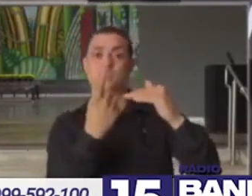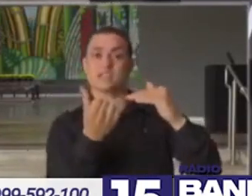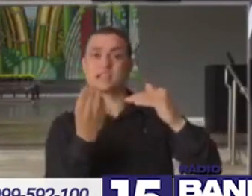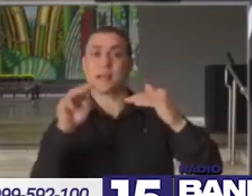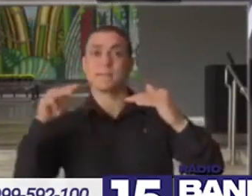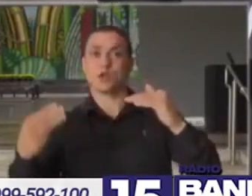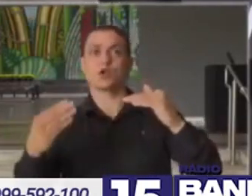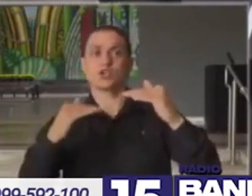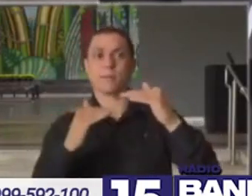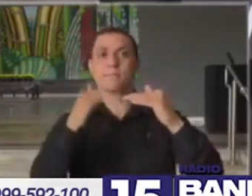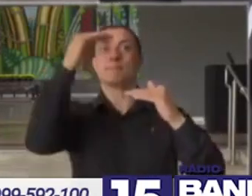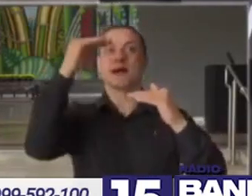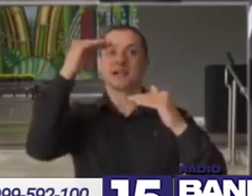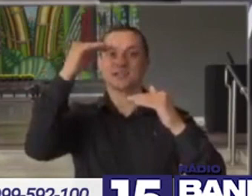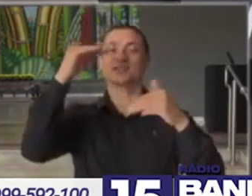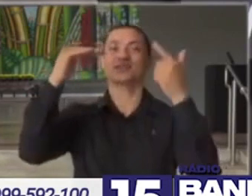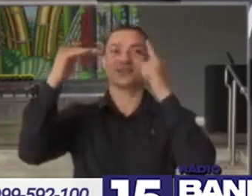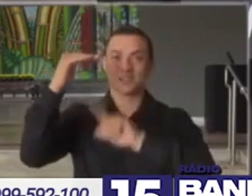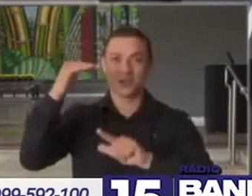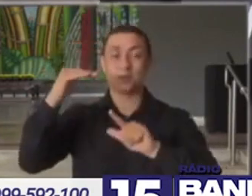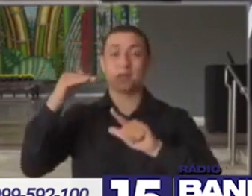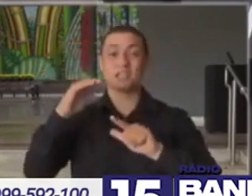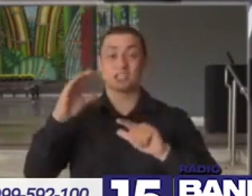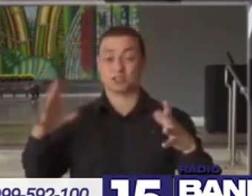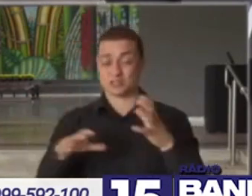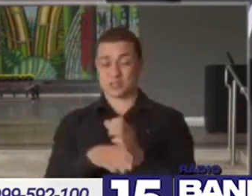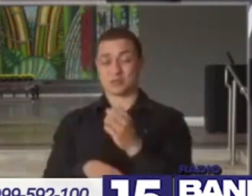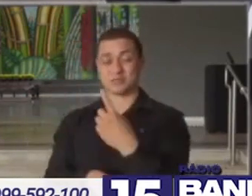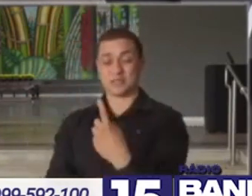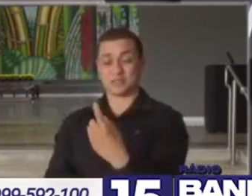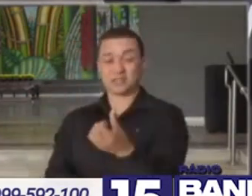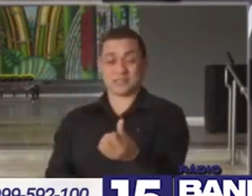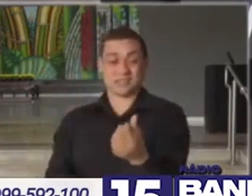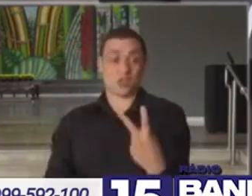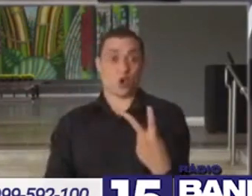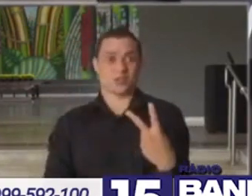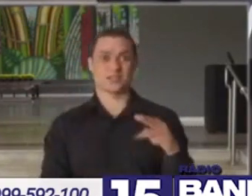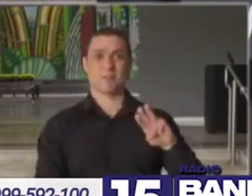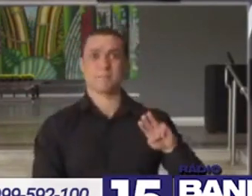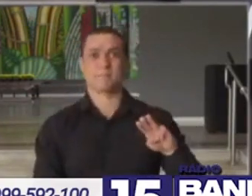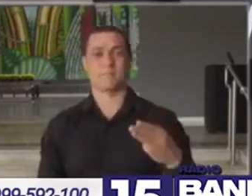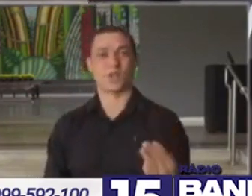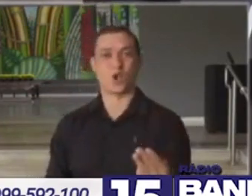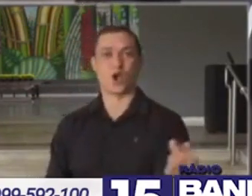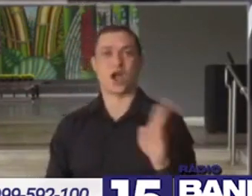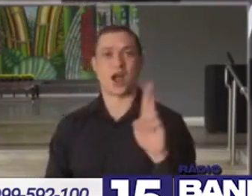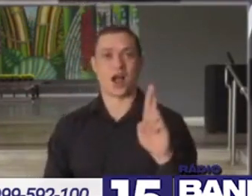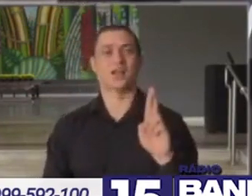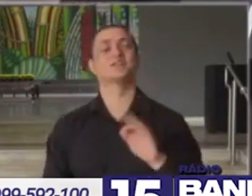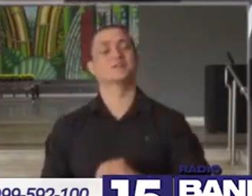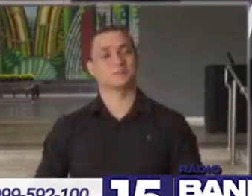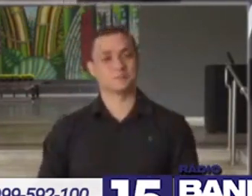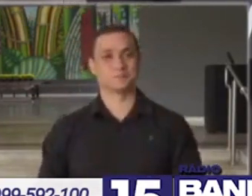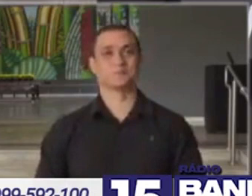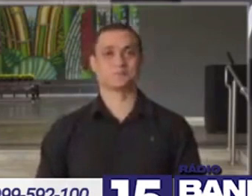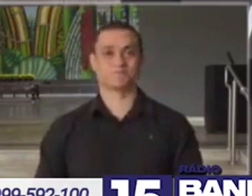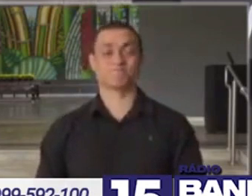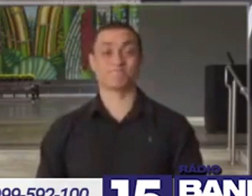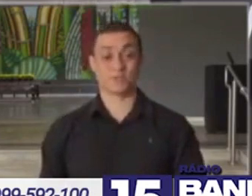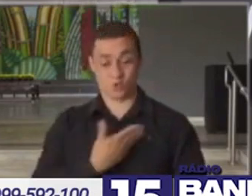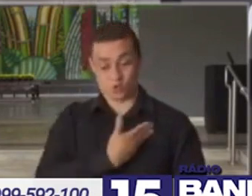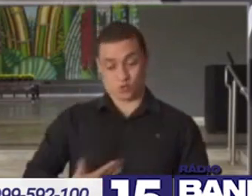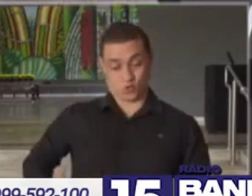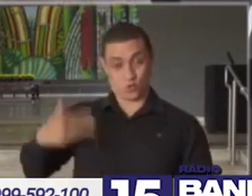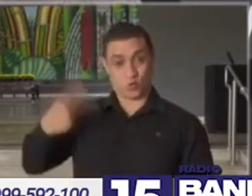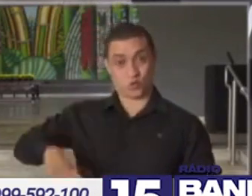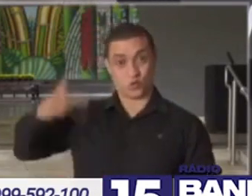R$160 milhões para a construção da nova fábrica do Butantan. Na verdade, até ultrapassamos esta meta, que era de